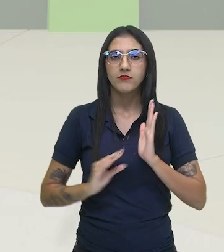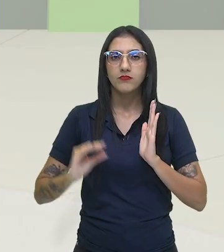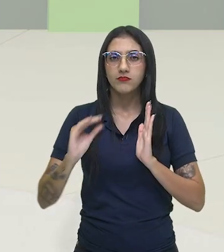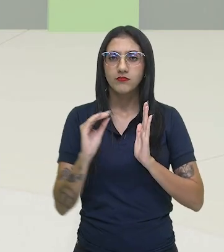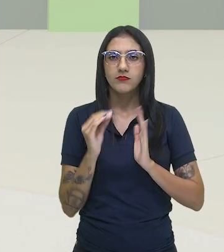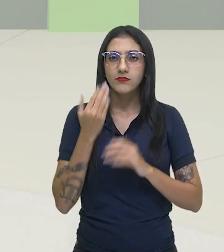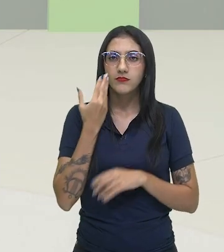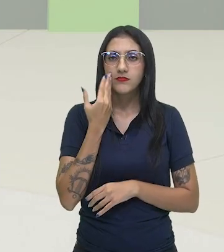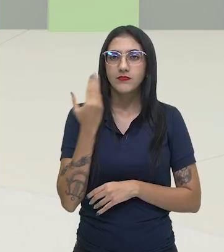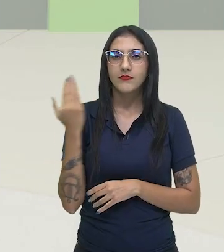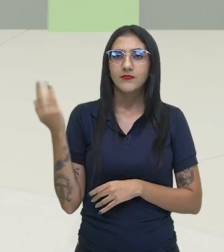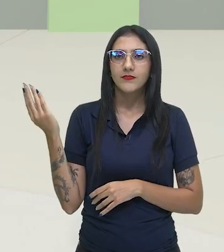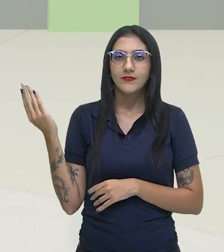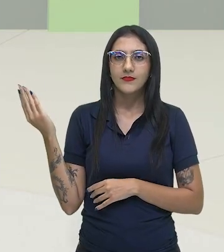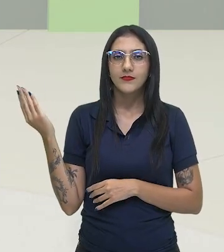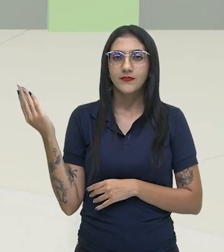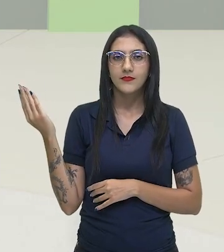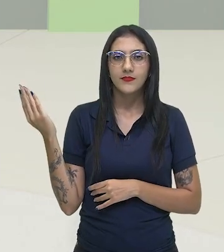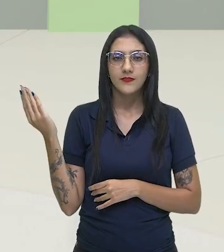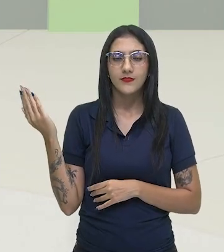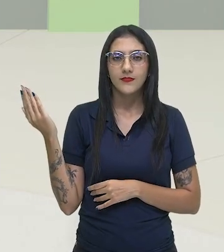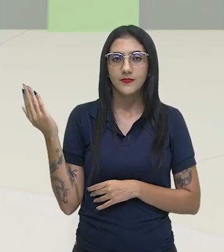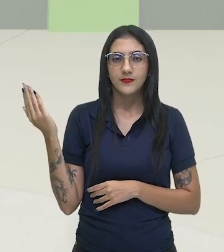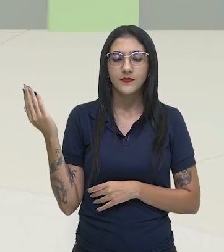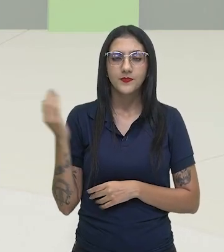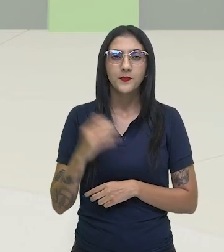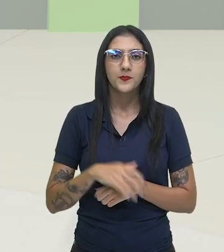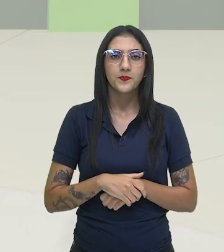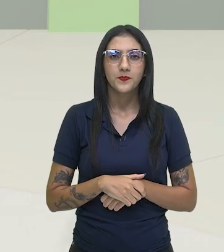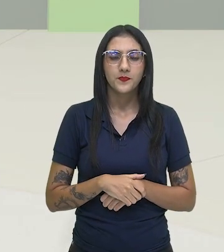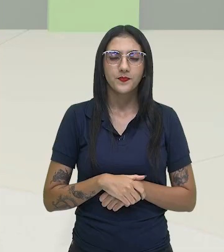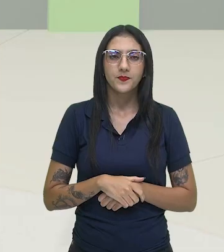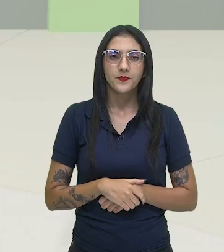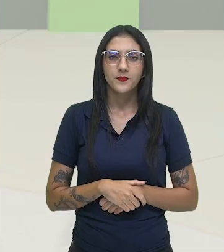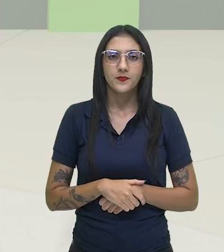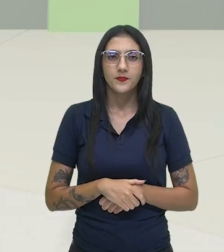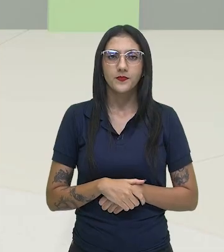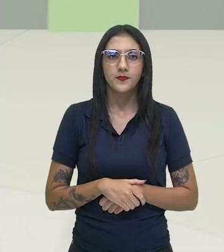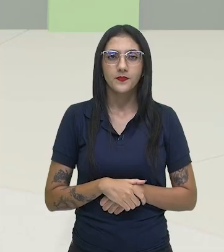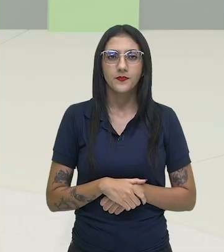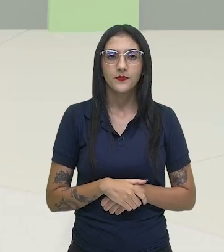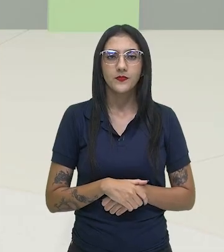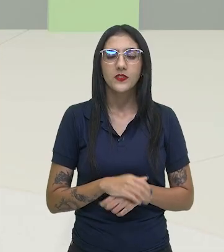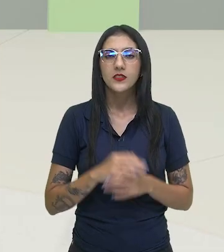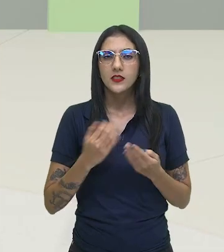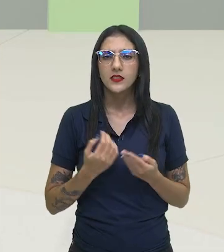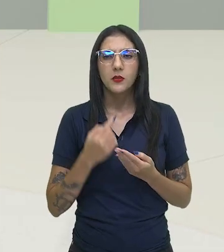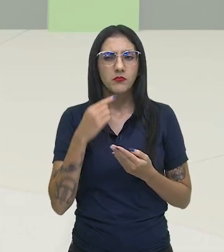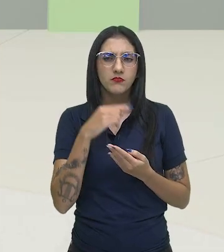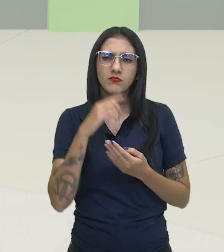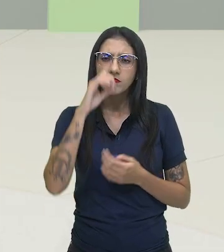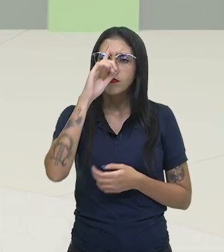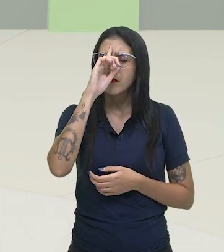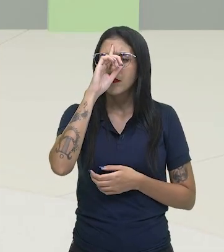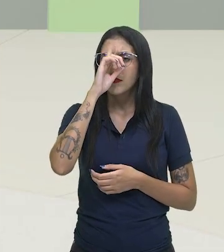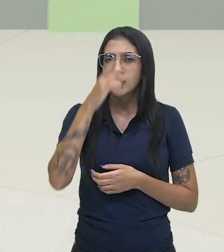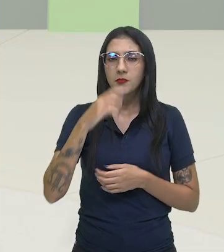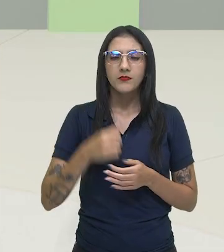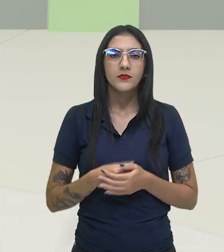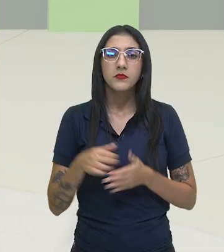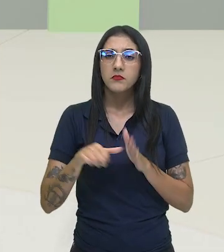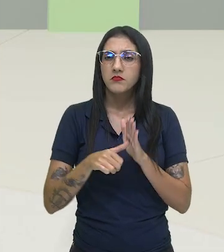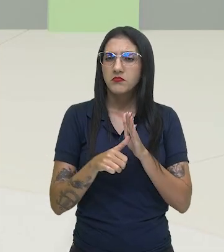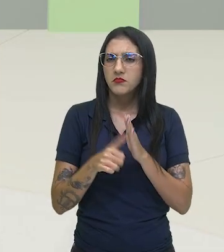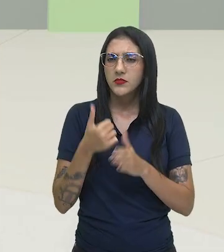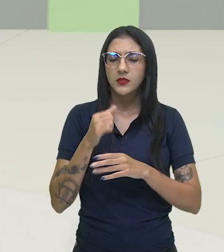ameixa. Aqui nós temos uma imagem, né, que é de um manjar com ameixas, né? Então, um dos